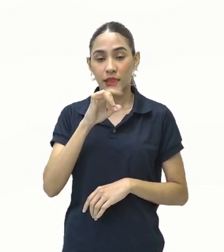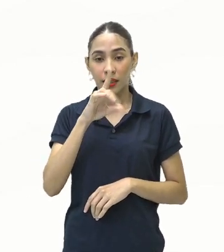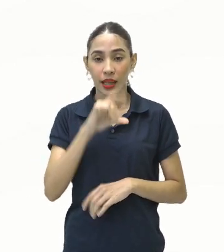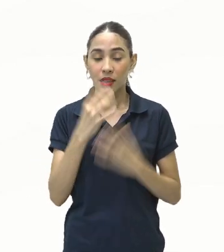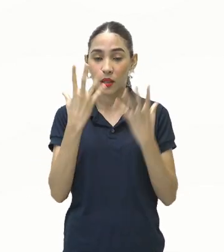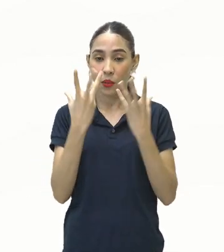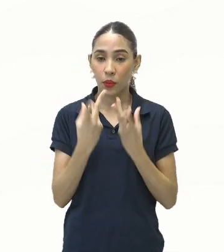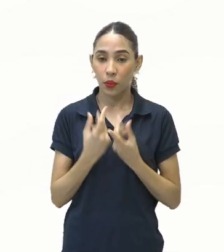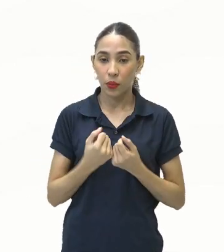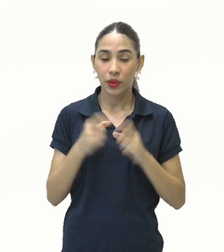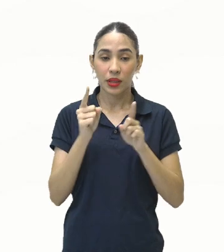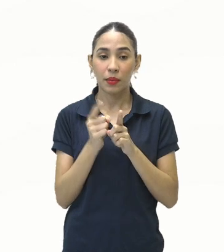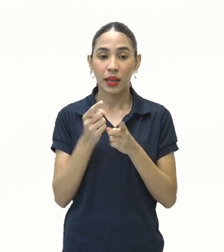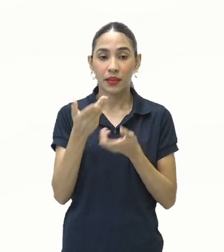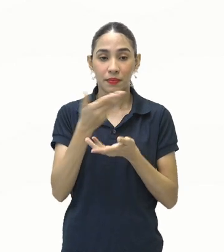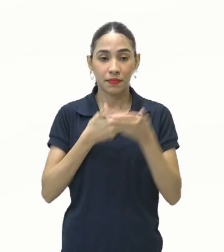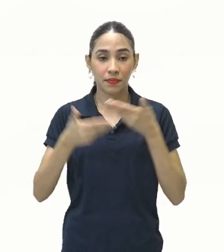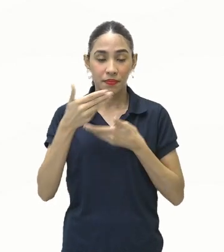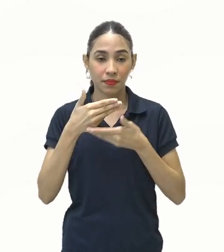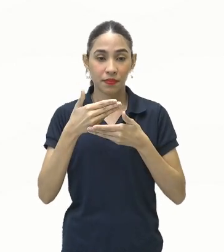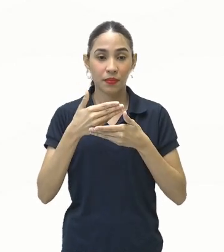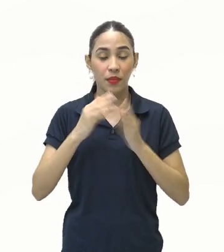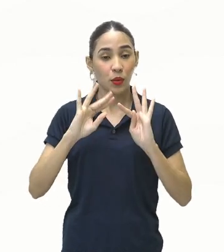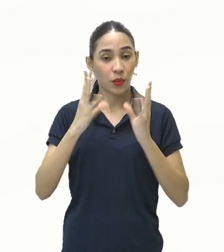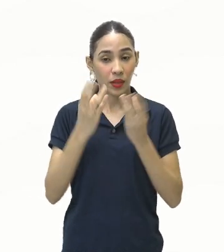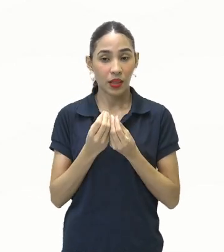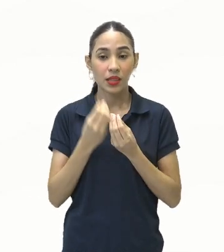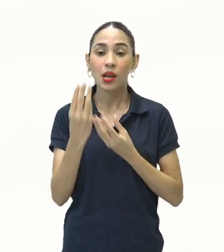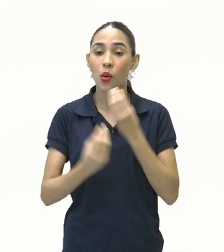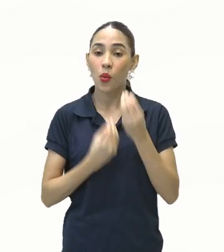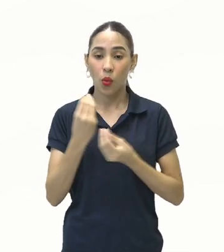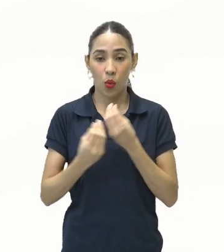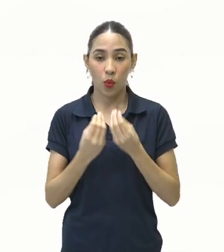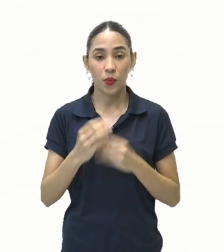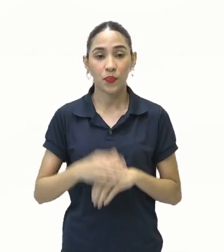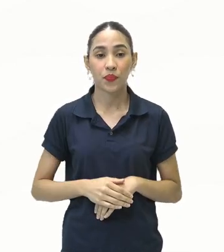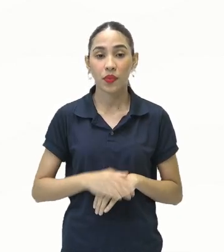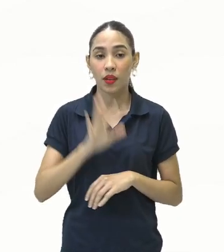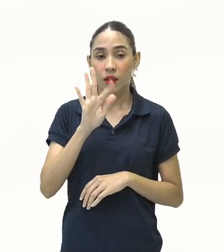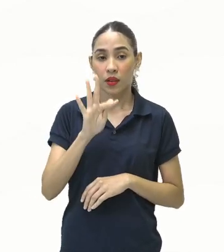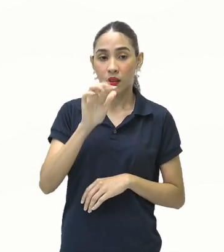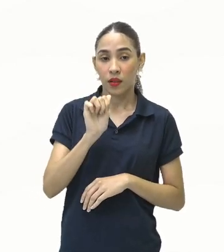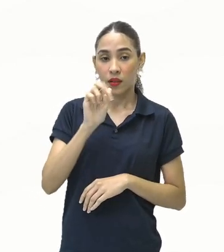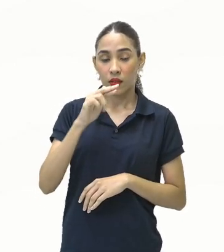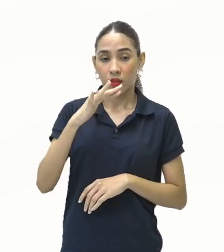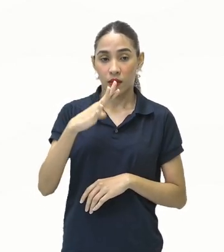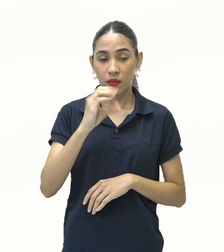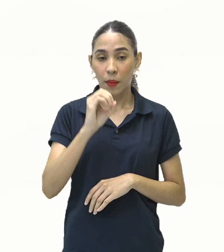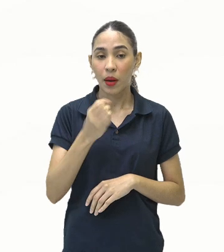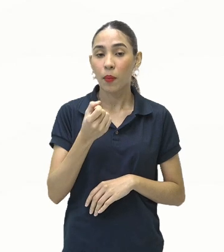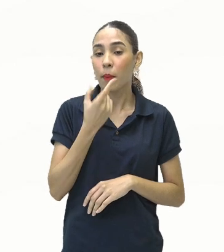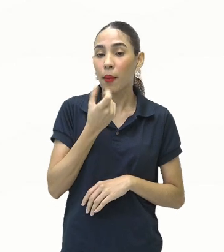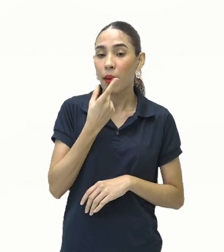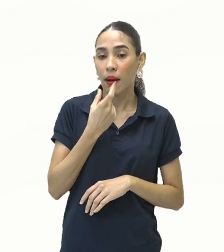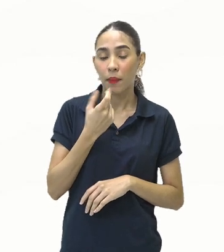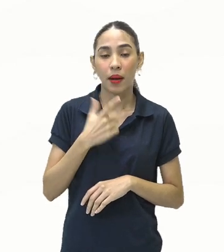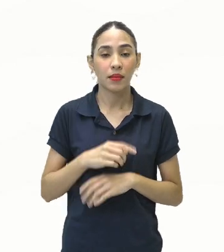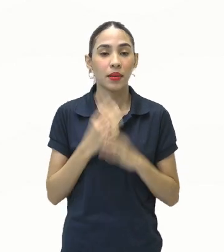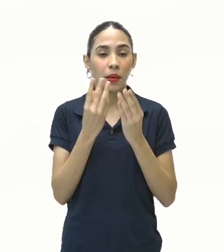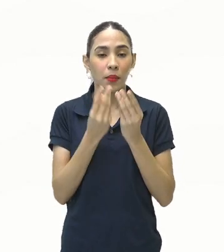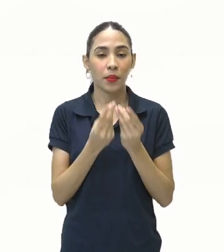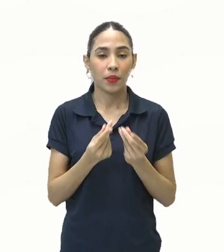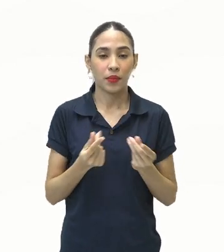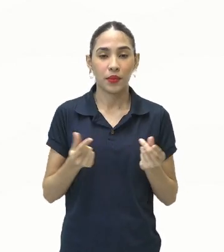e interação com o organismo. Como assim, professor? Tem fármacos que você vai ingerir que é para ele